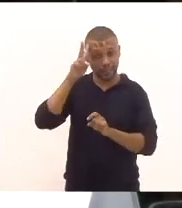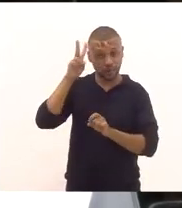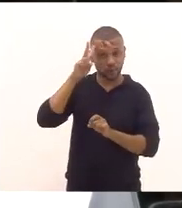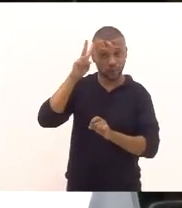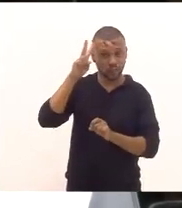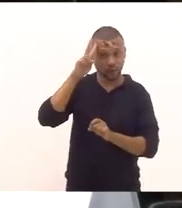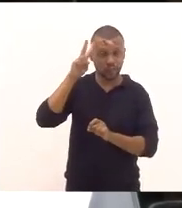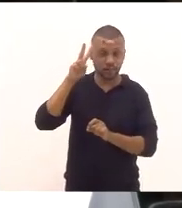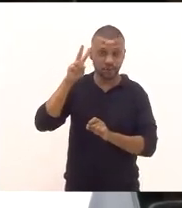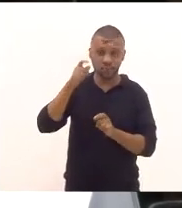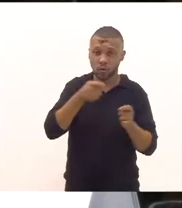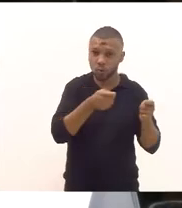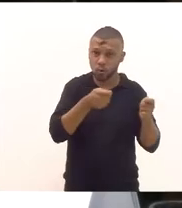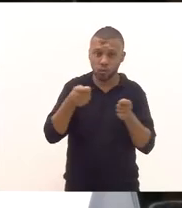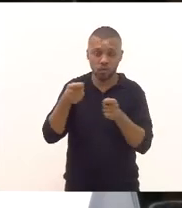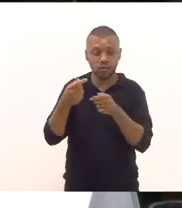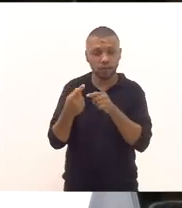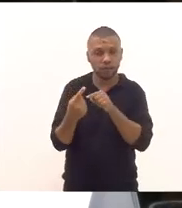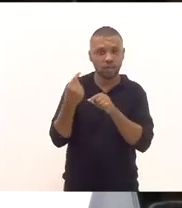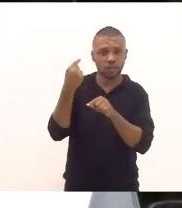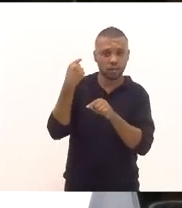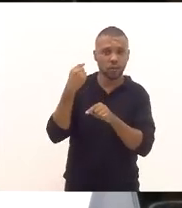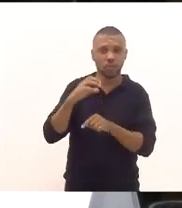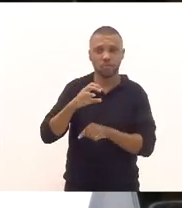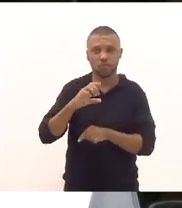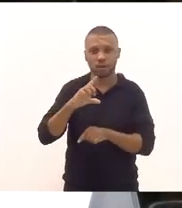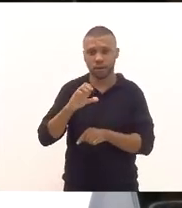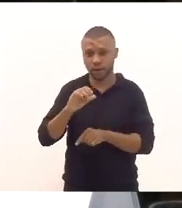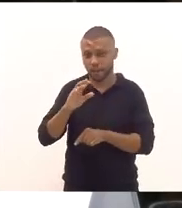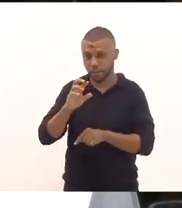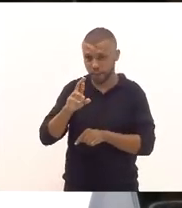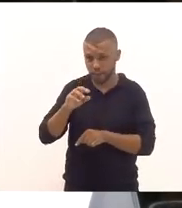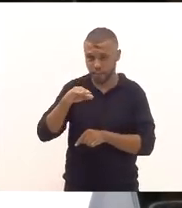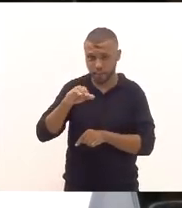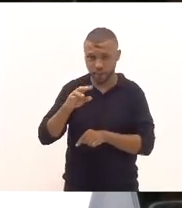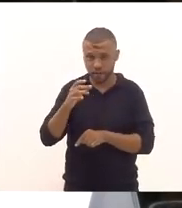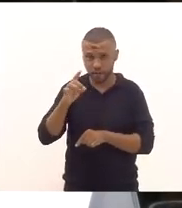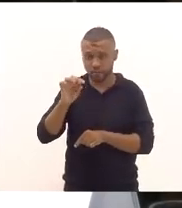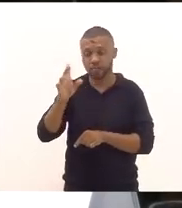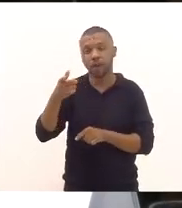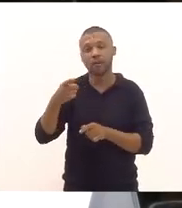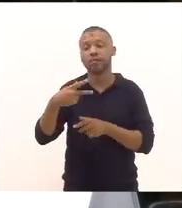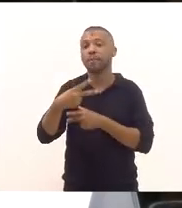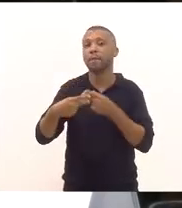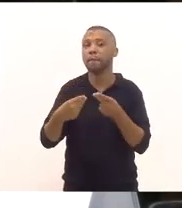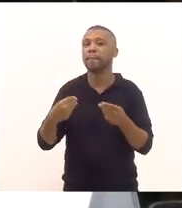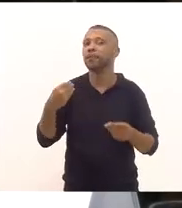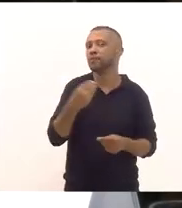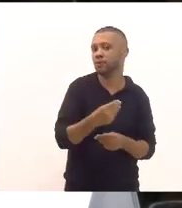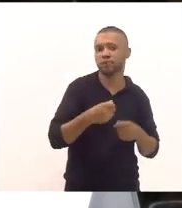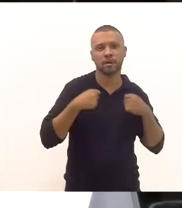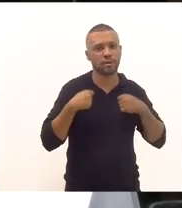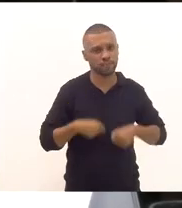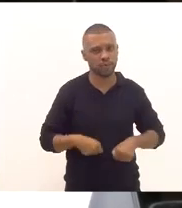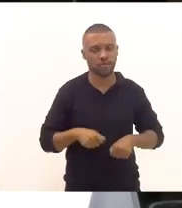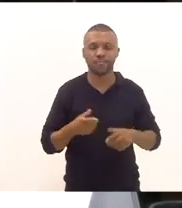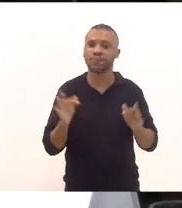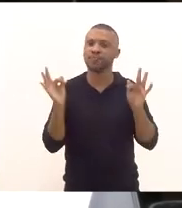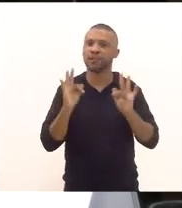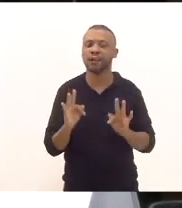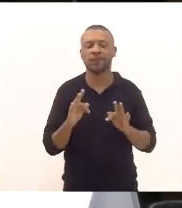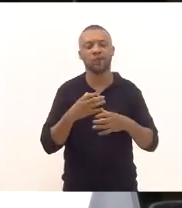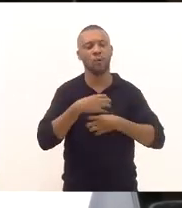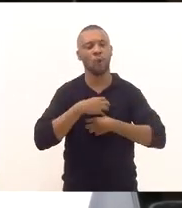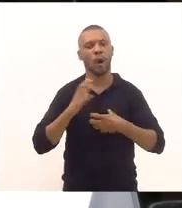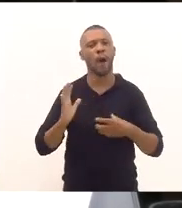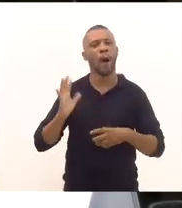duas segundas-feiras atrás o Cléber Machado já tinha presente joga na mesa do Observatório e fiquei feliz demais com tudo